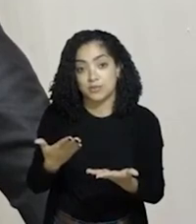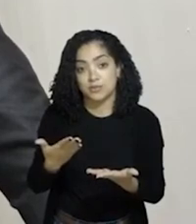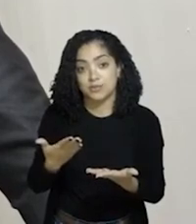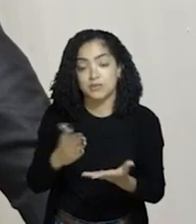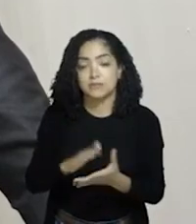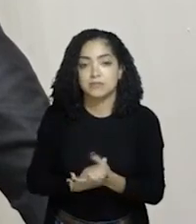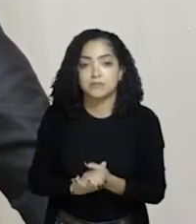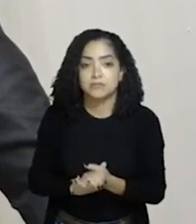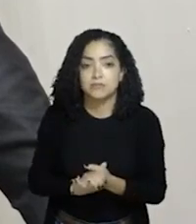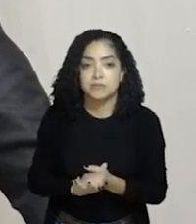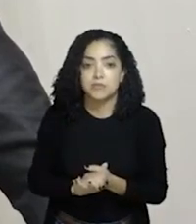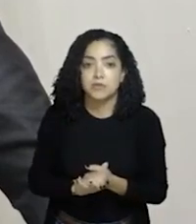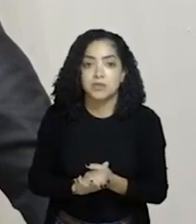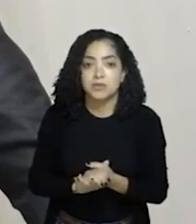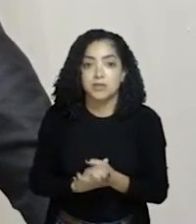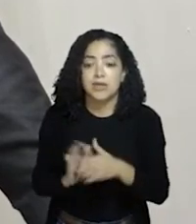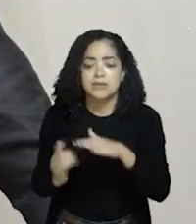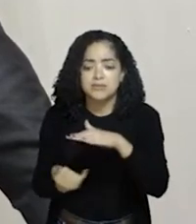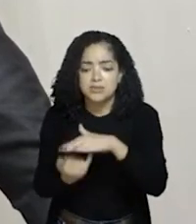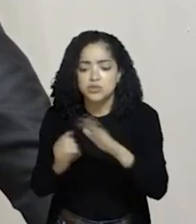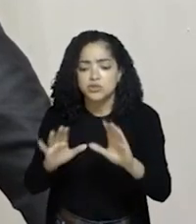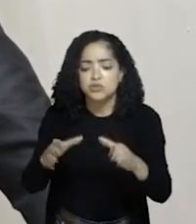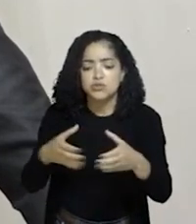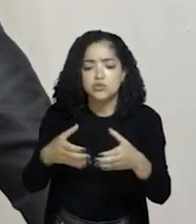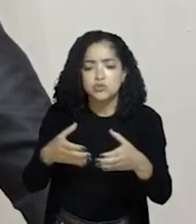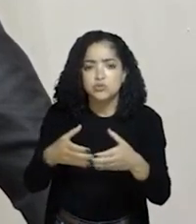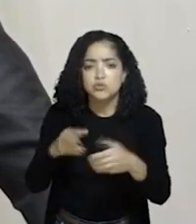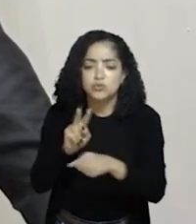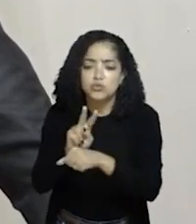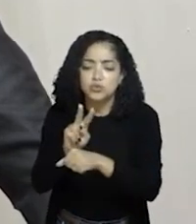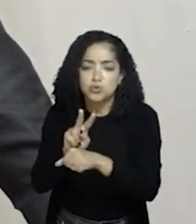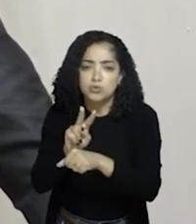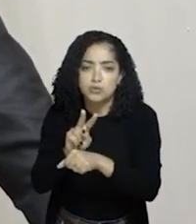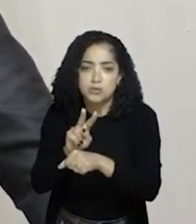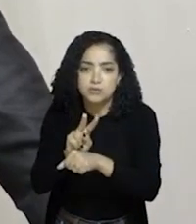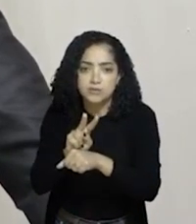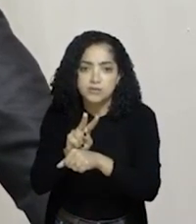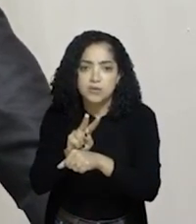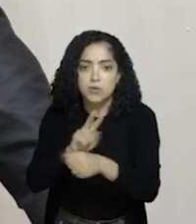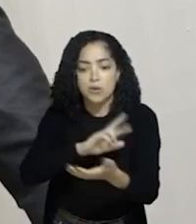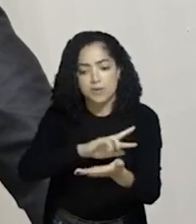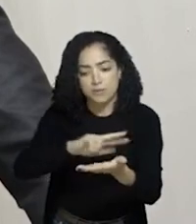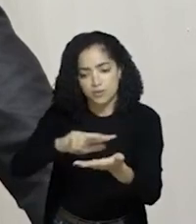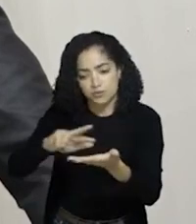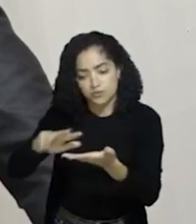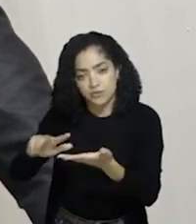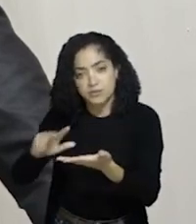Instituto Chico Mendes de conservação e biodiversidade